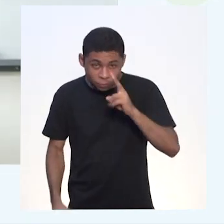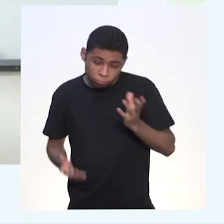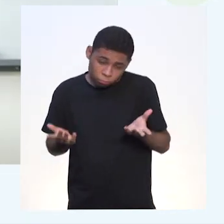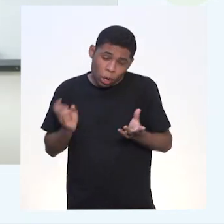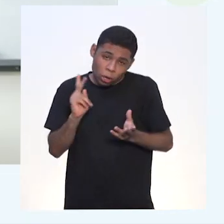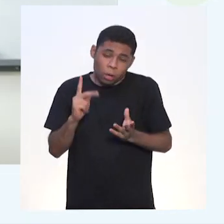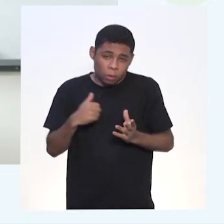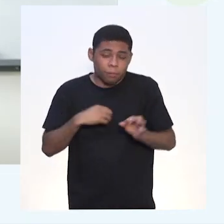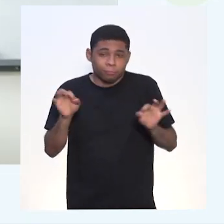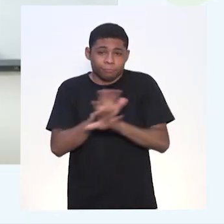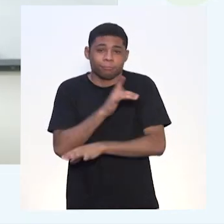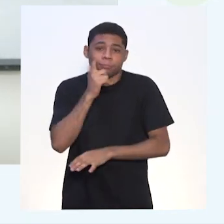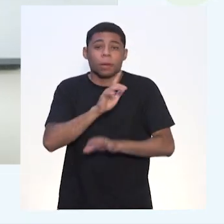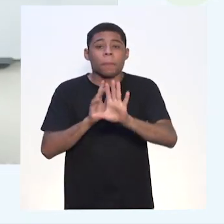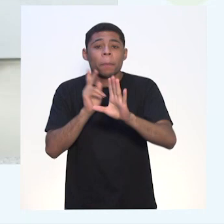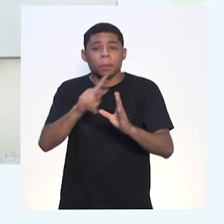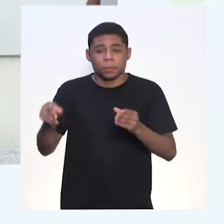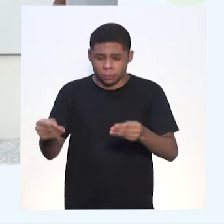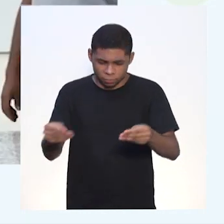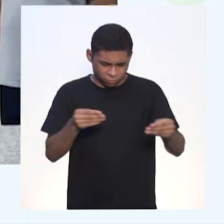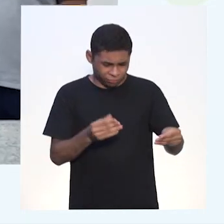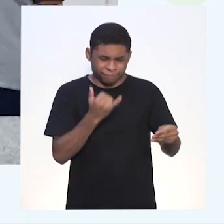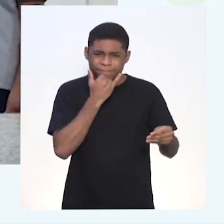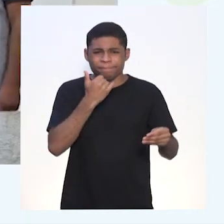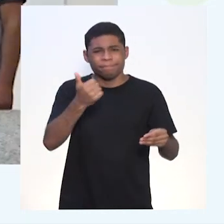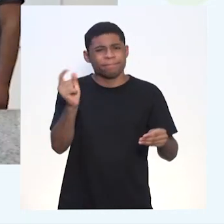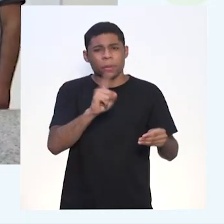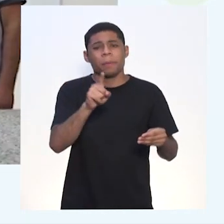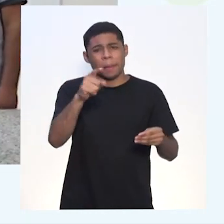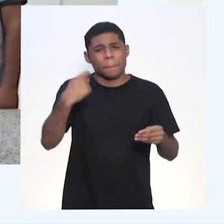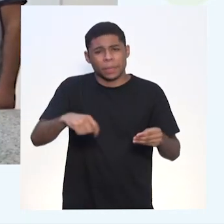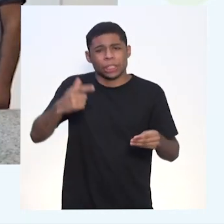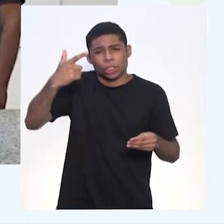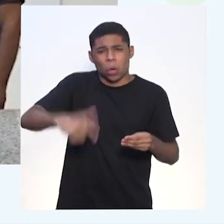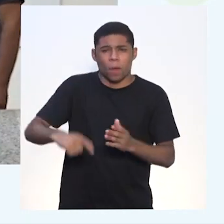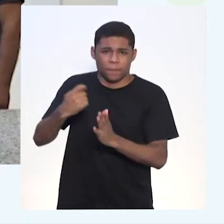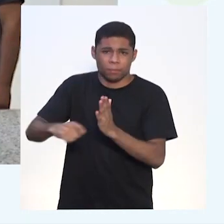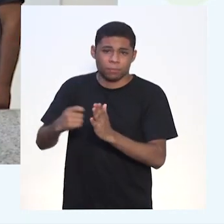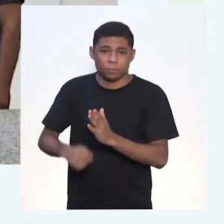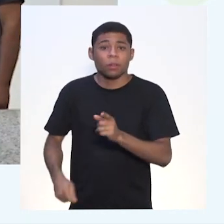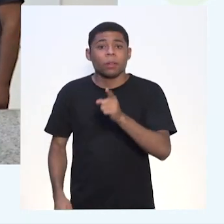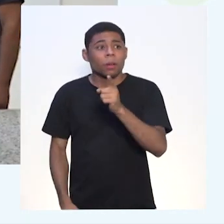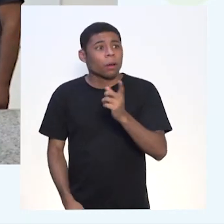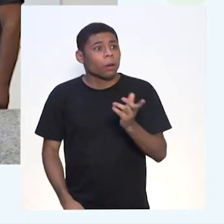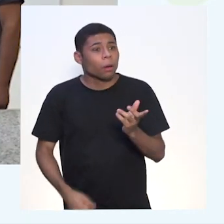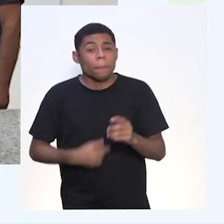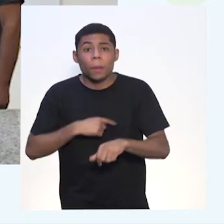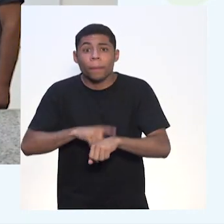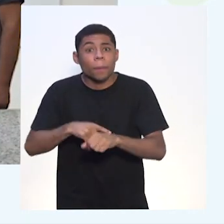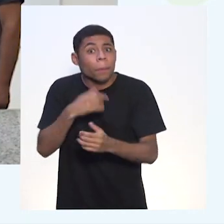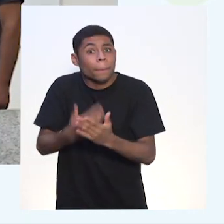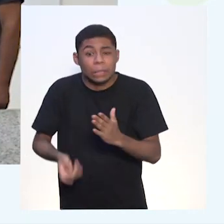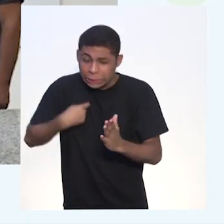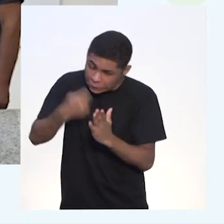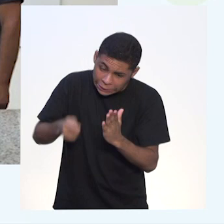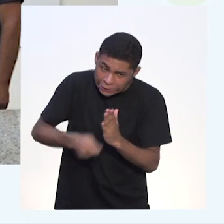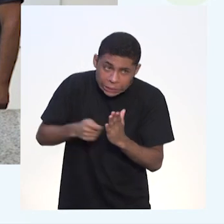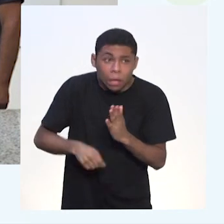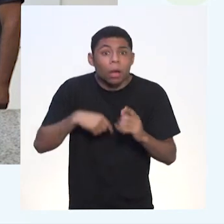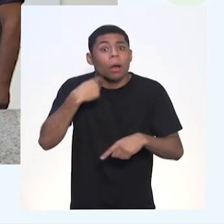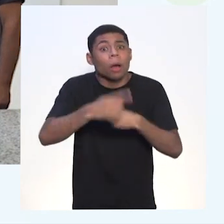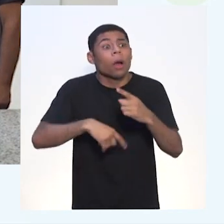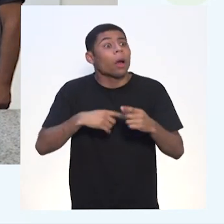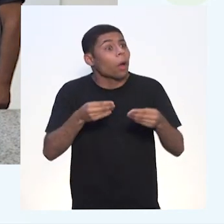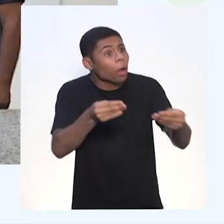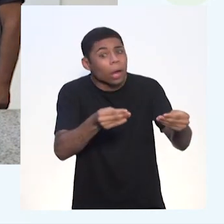cumpriu o prazo, mas aí o seu professor olha e fala assim, ó, não tá bom, você vai ter que refazer? Então você perdeu tempo fazendo uma tarefa mal feita e vai